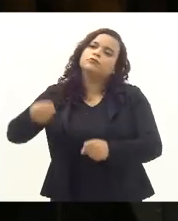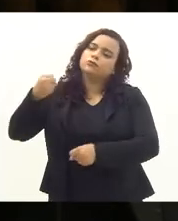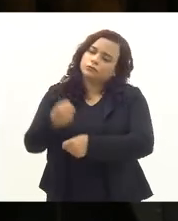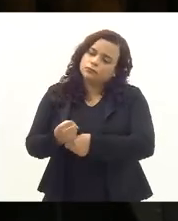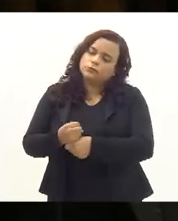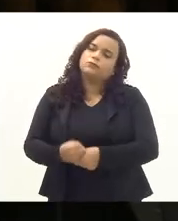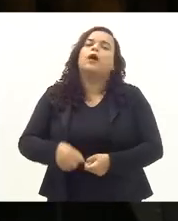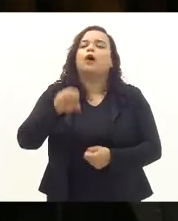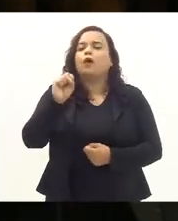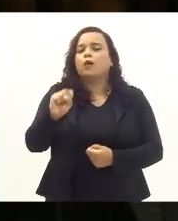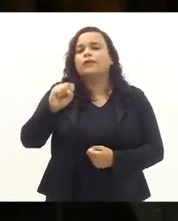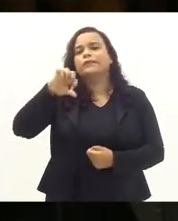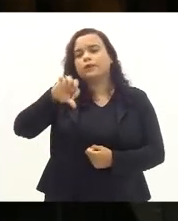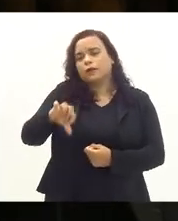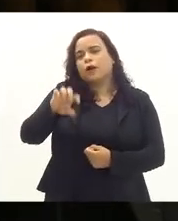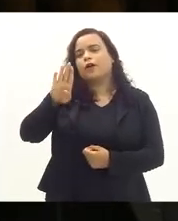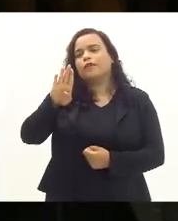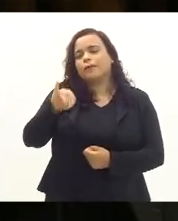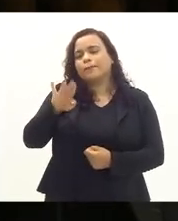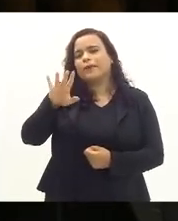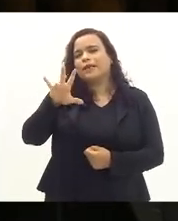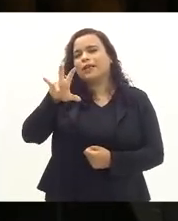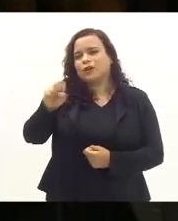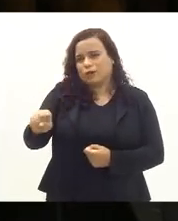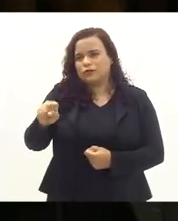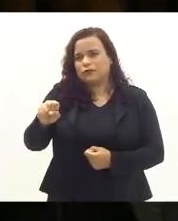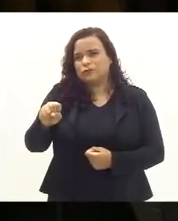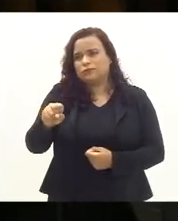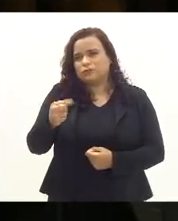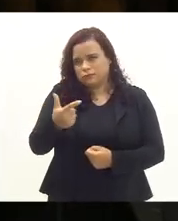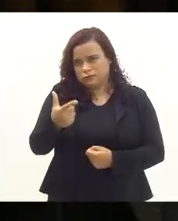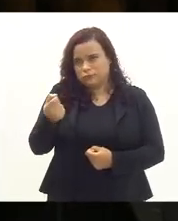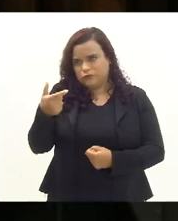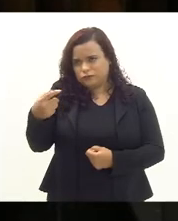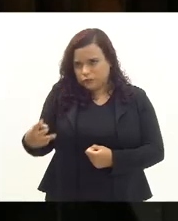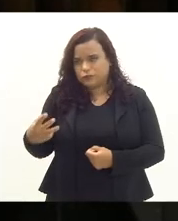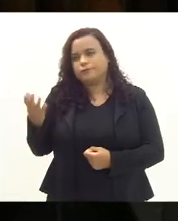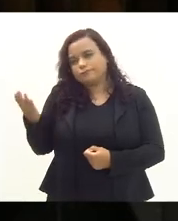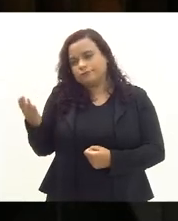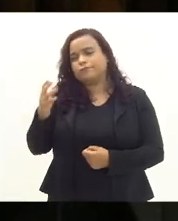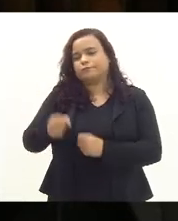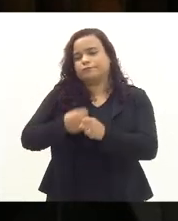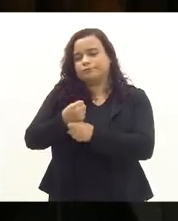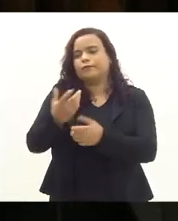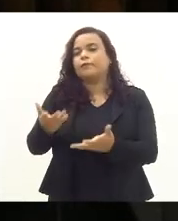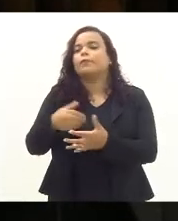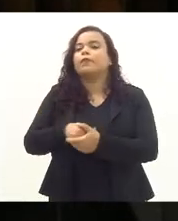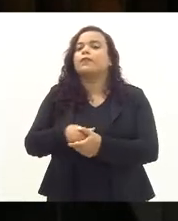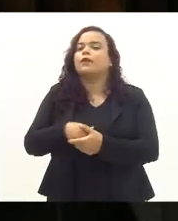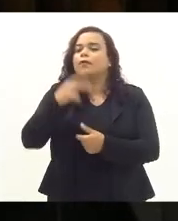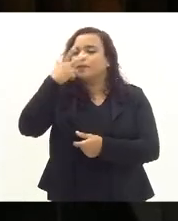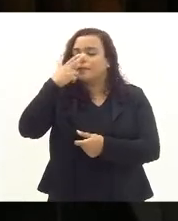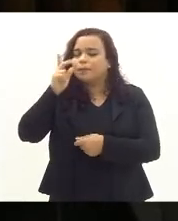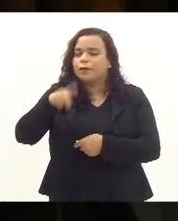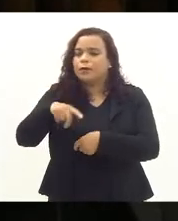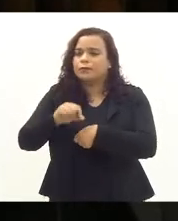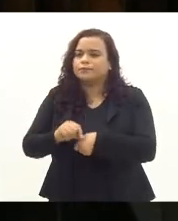23/89 Bilhões é um acréscimo de 47